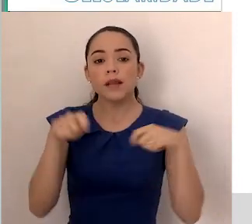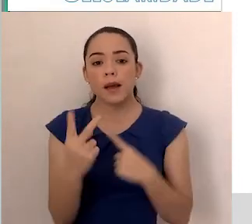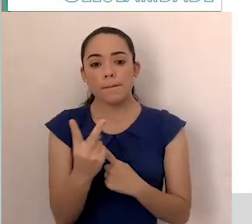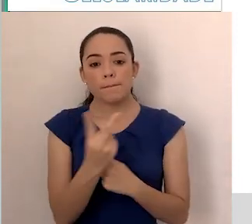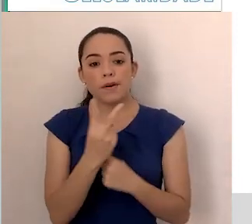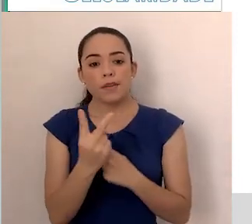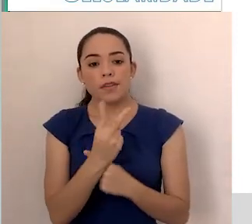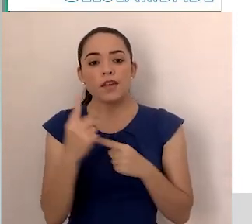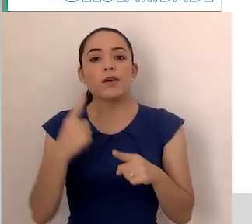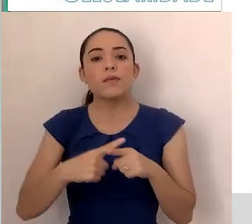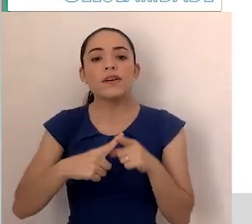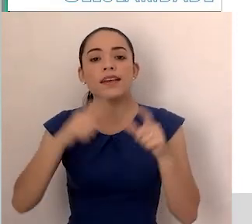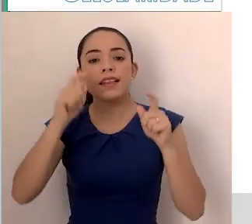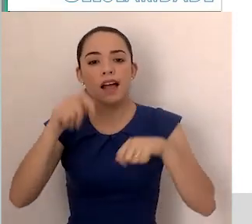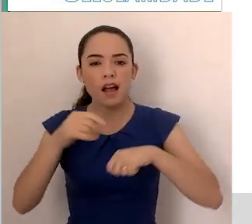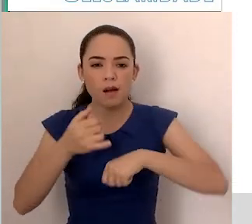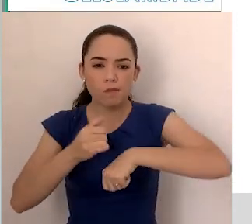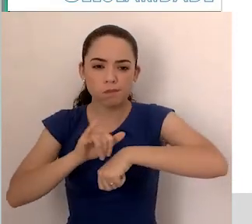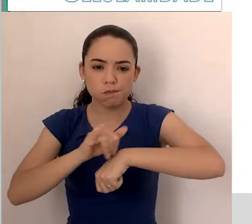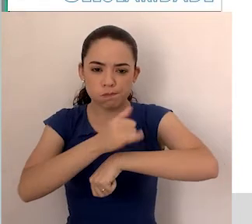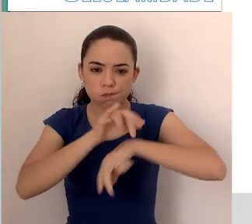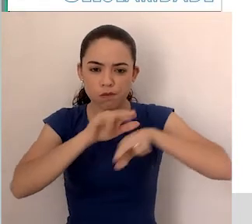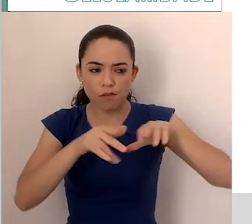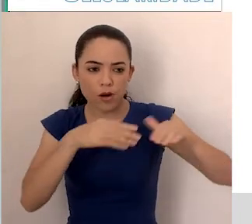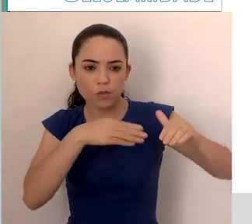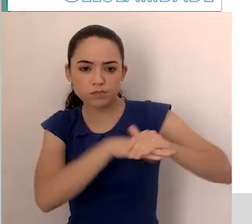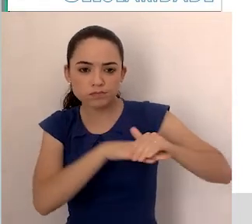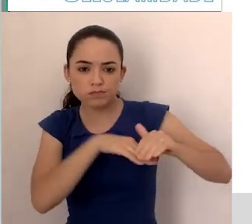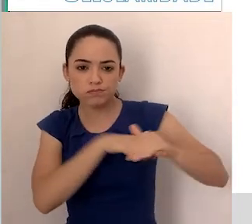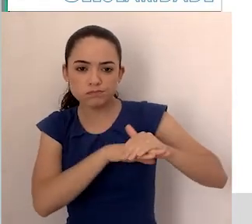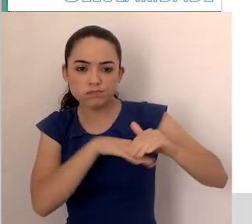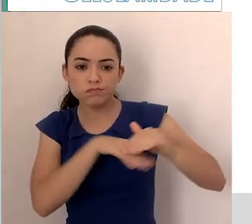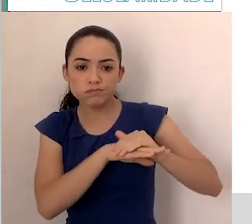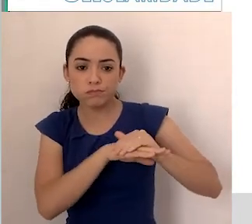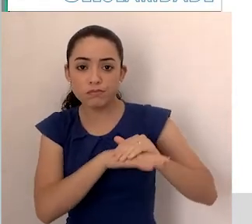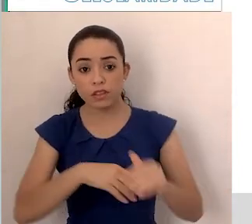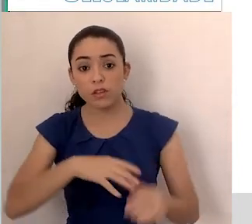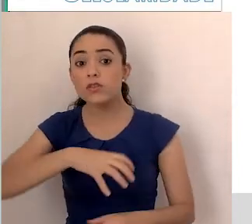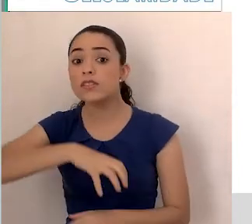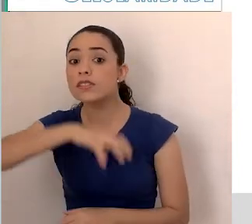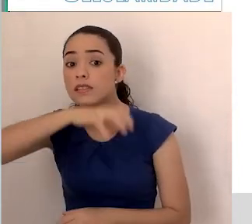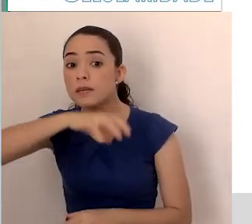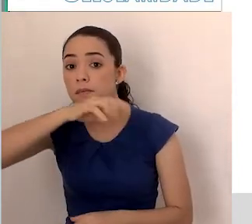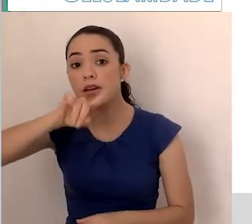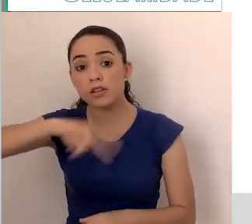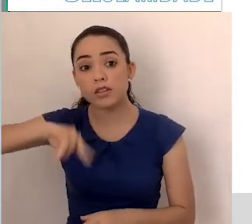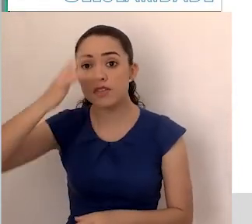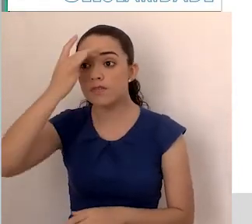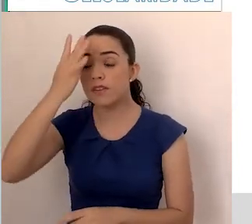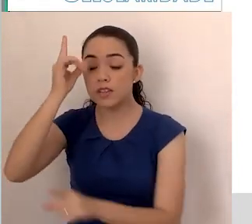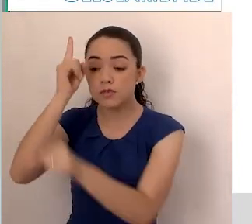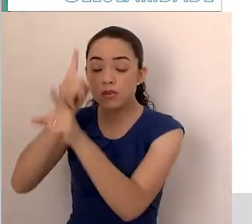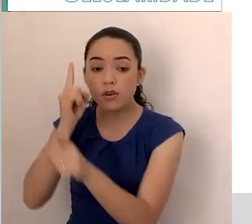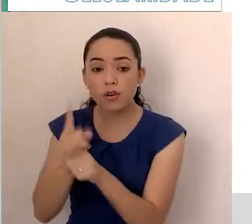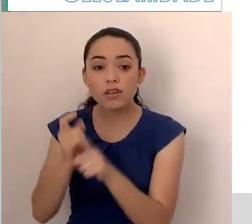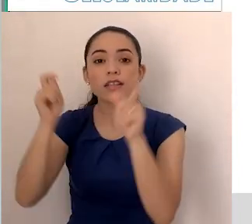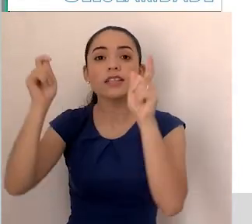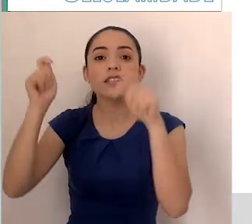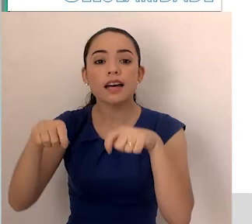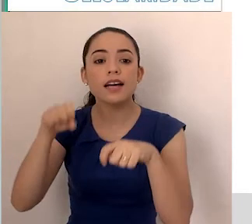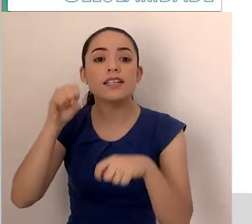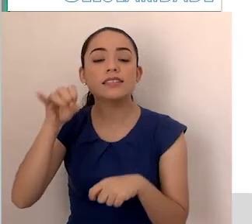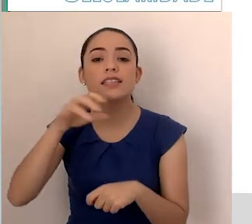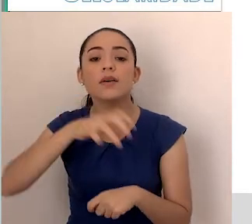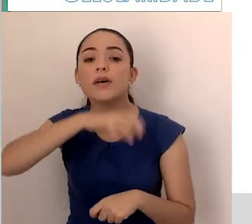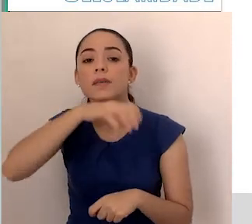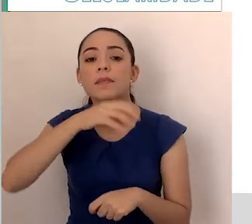inanição devido à sua capacidade em estocar gordura. Em animais, essa característica é mais fácil observada naqueles que